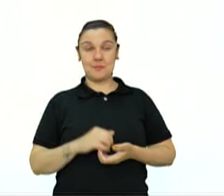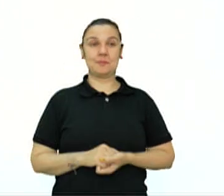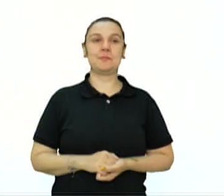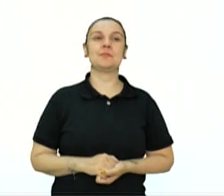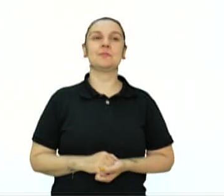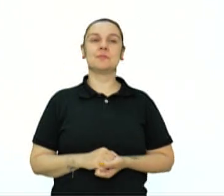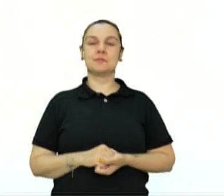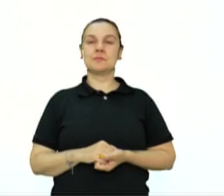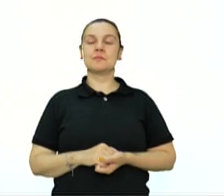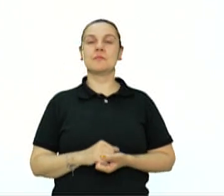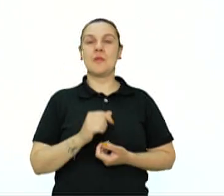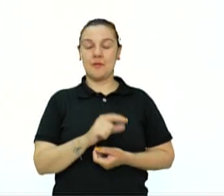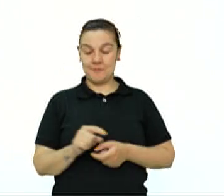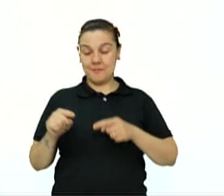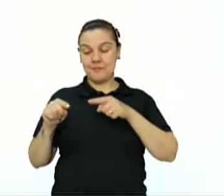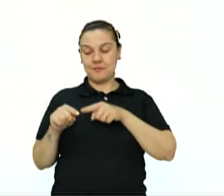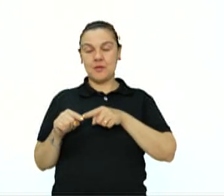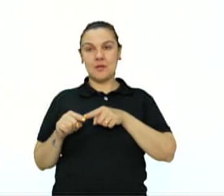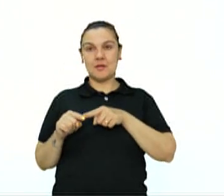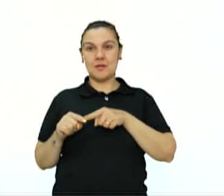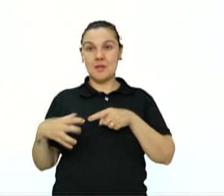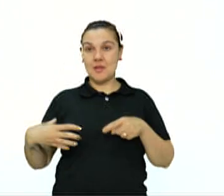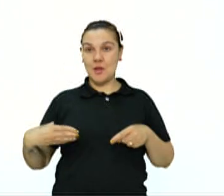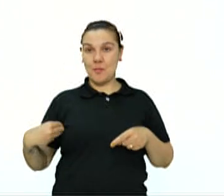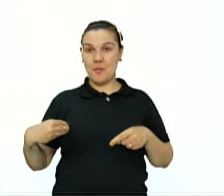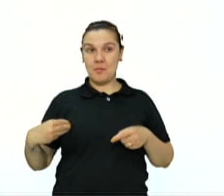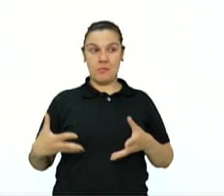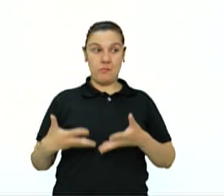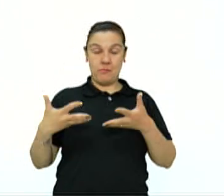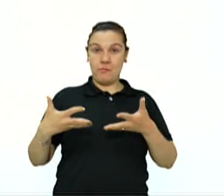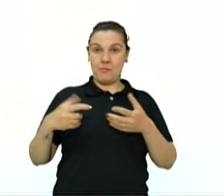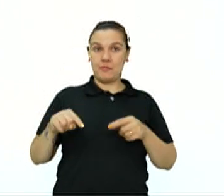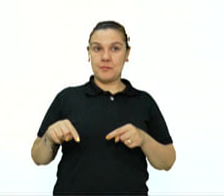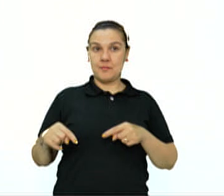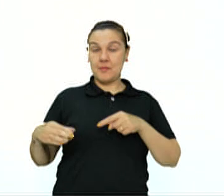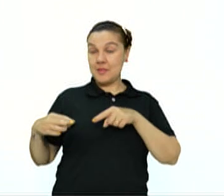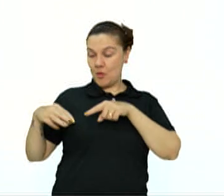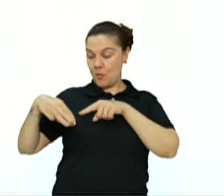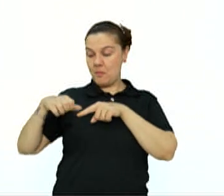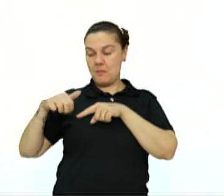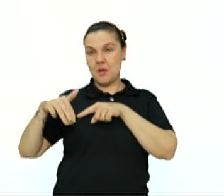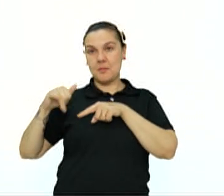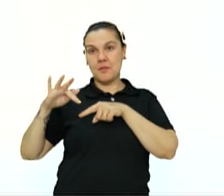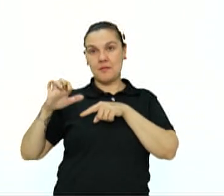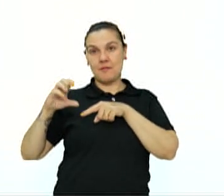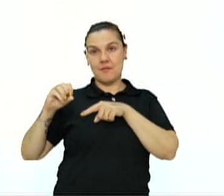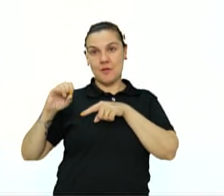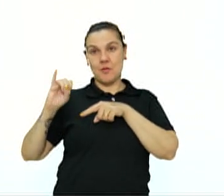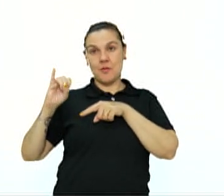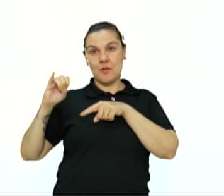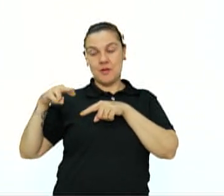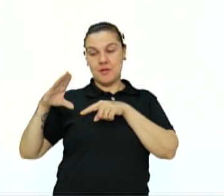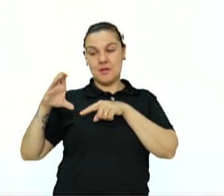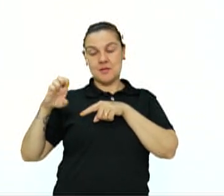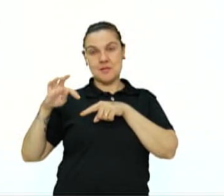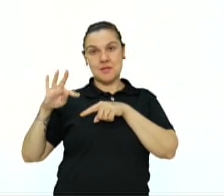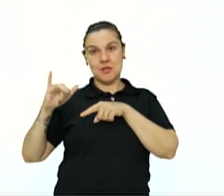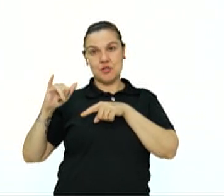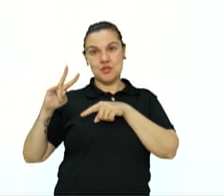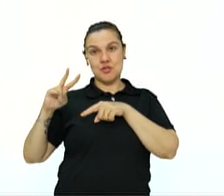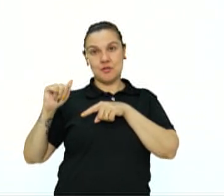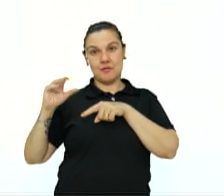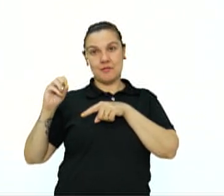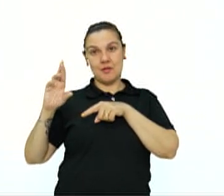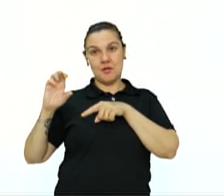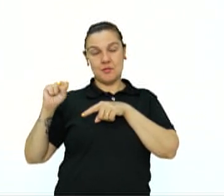tenho lá embaixo mamíferos insetívoros. Mamíferos insetívoros seriam